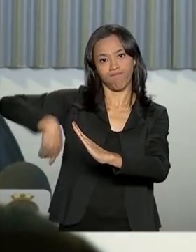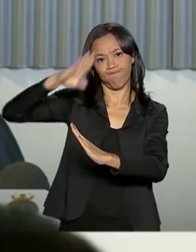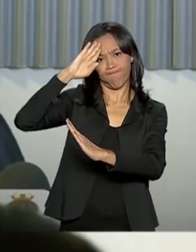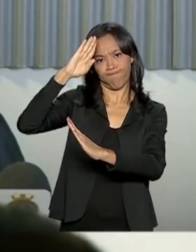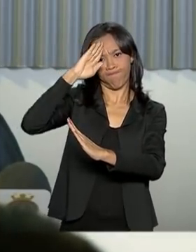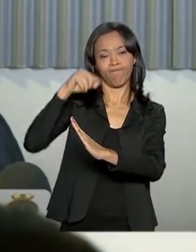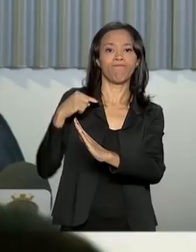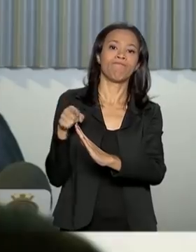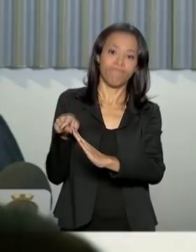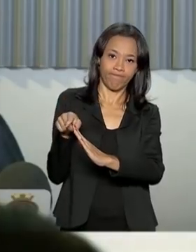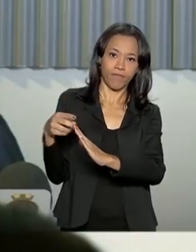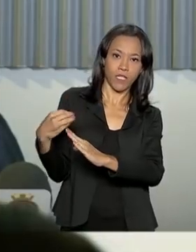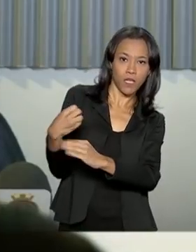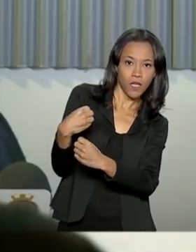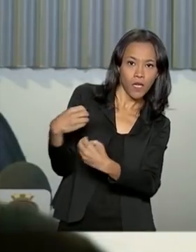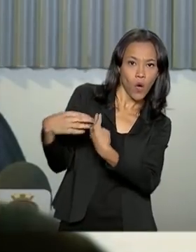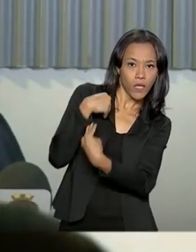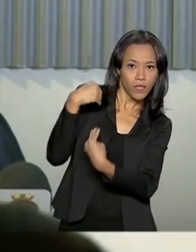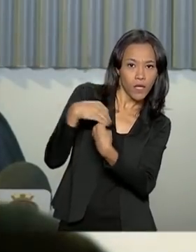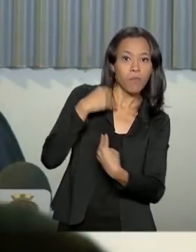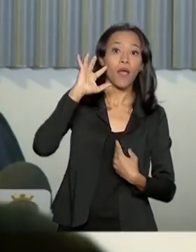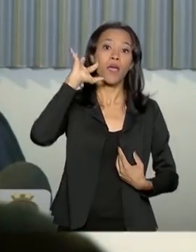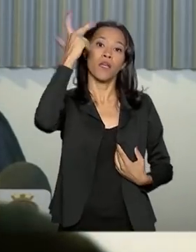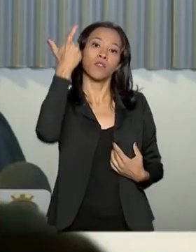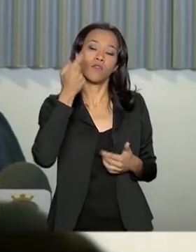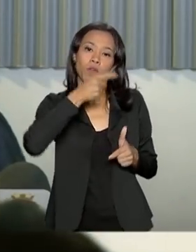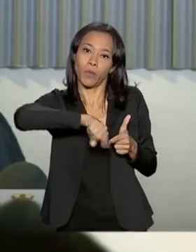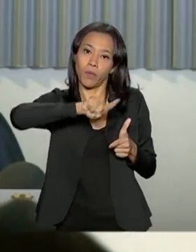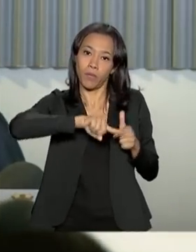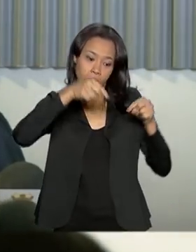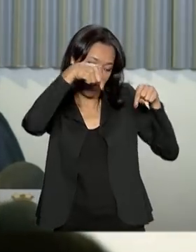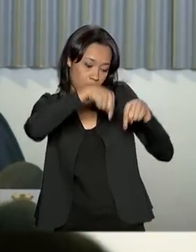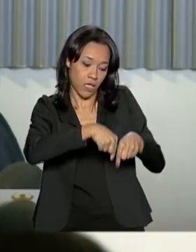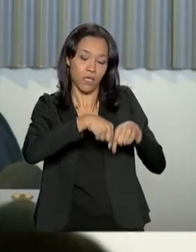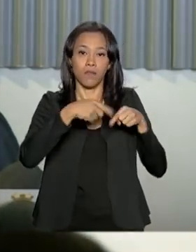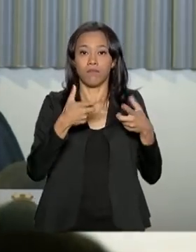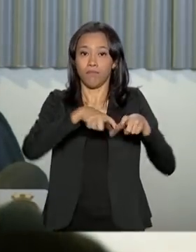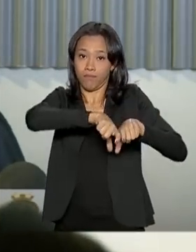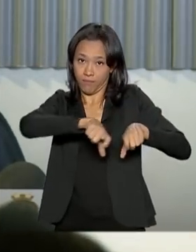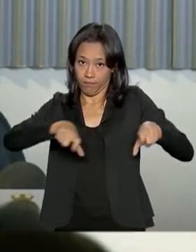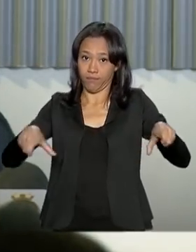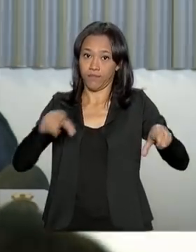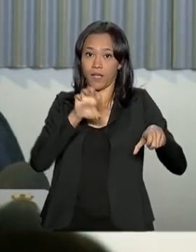possamos resolver o problema da pessoa, ou pelo menos